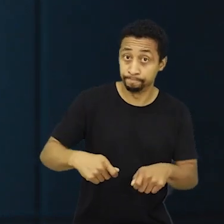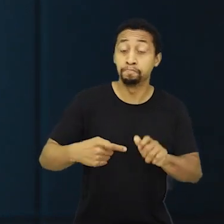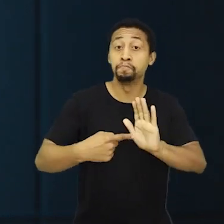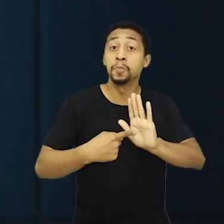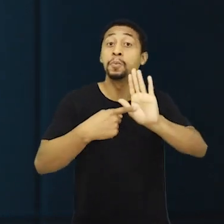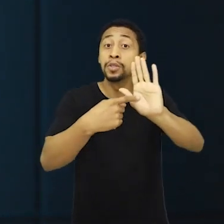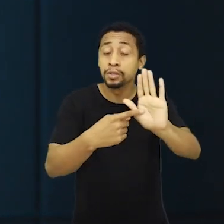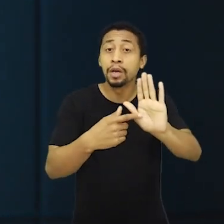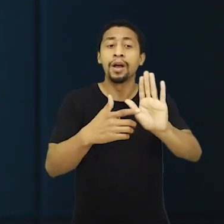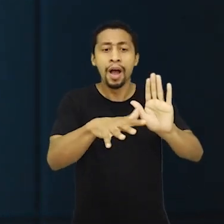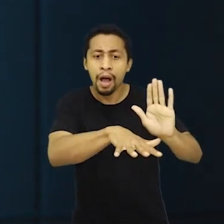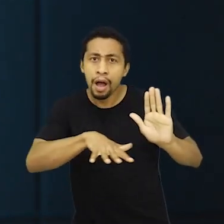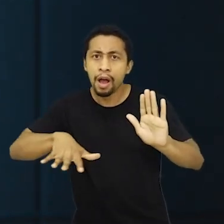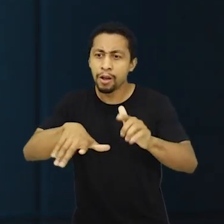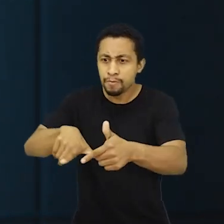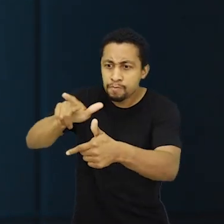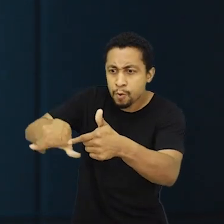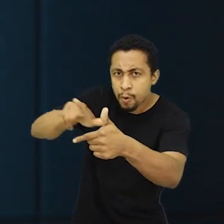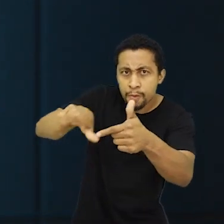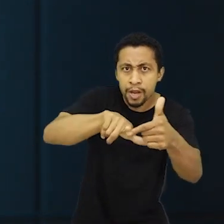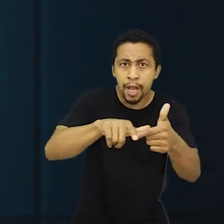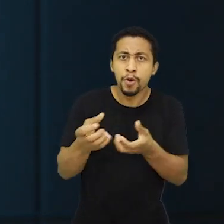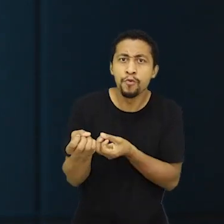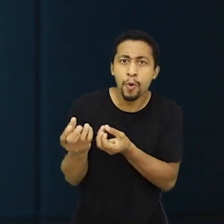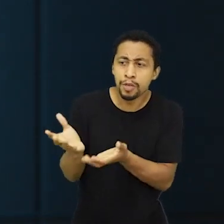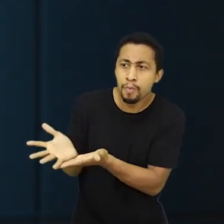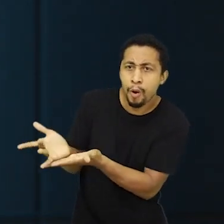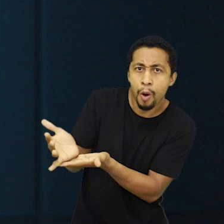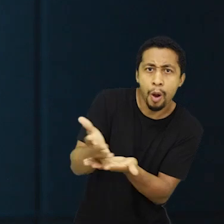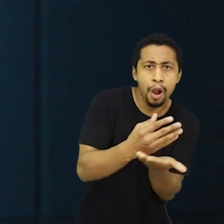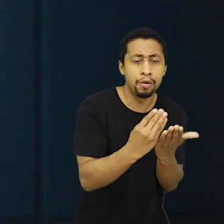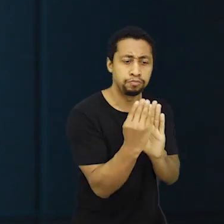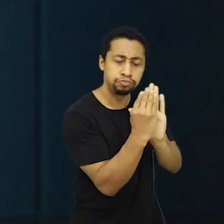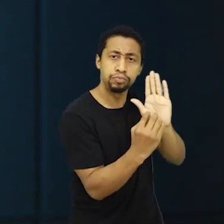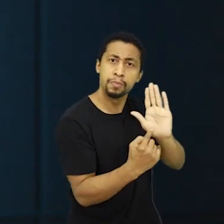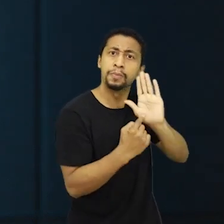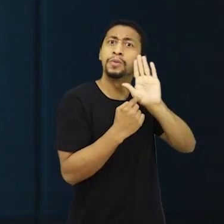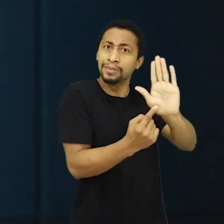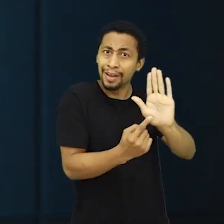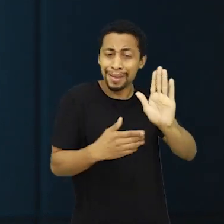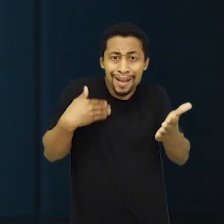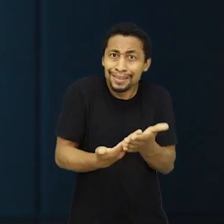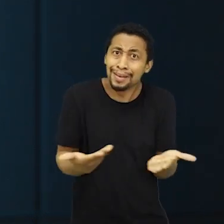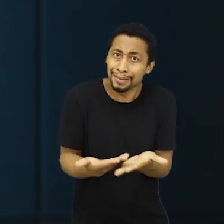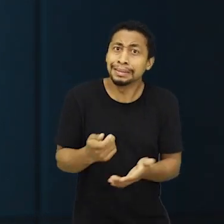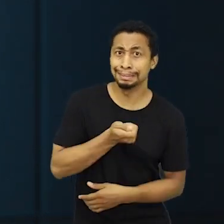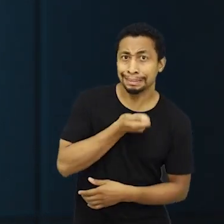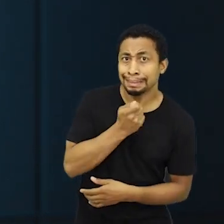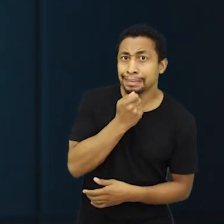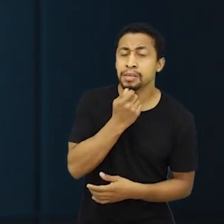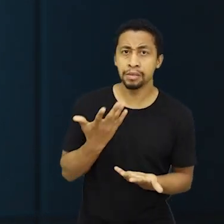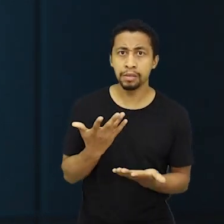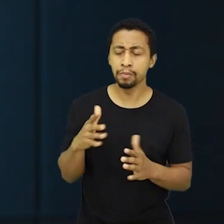essa questão que ainda é muito presente nos dias atuais, hoje com um recorte para o recorte